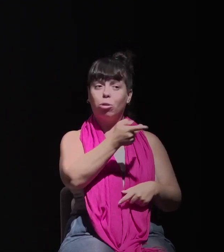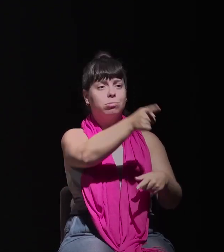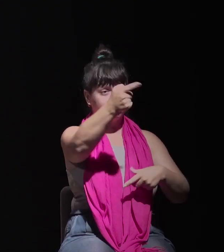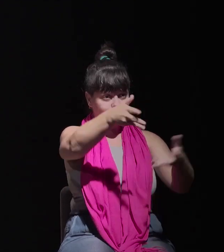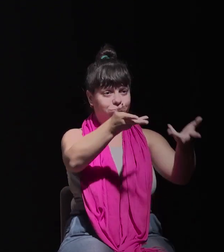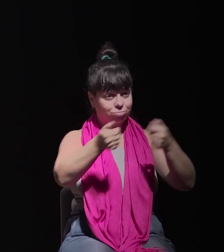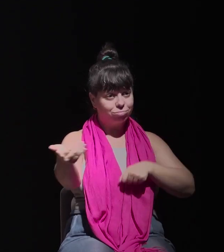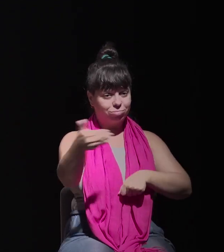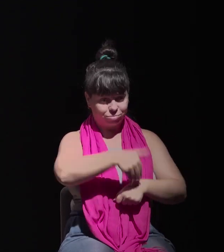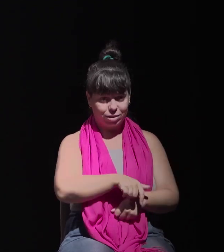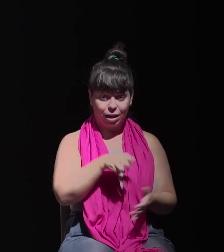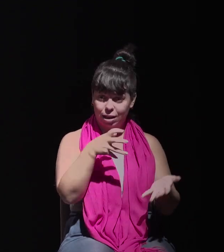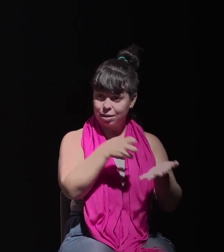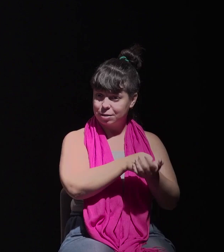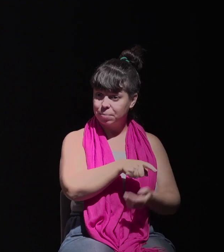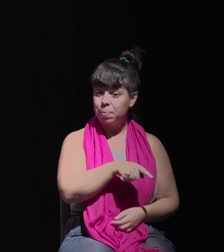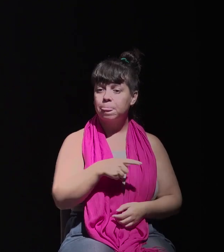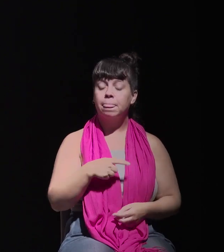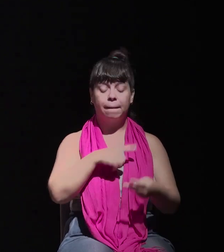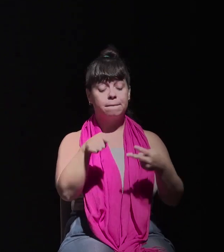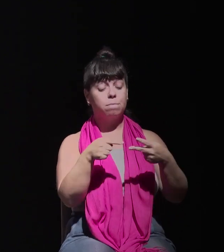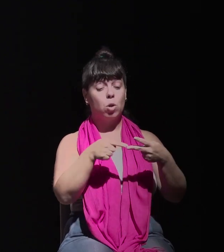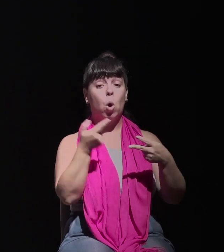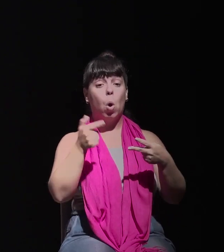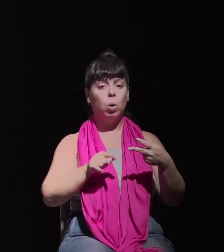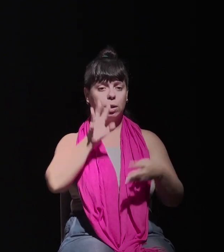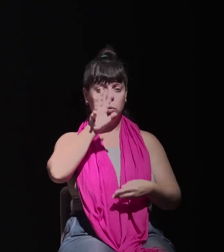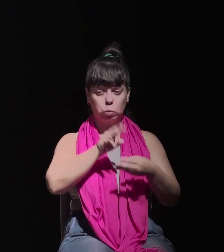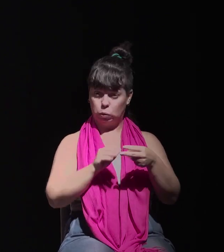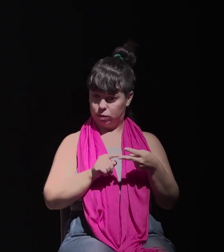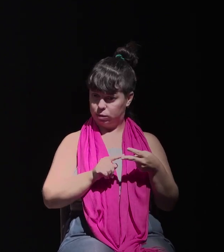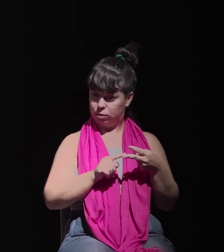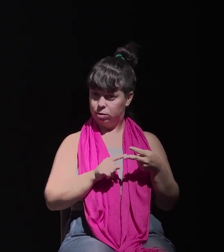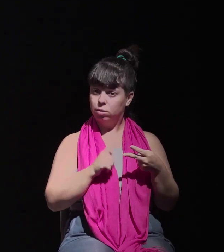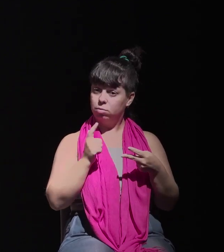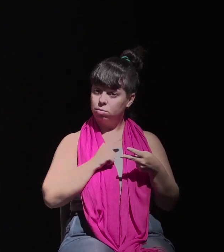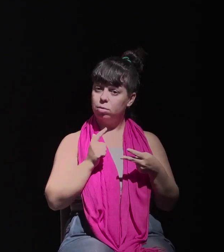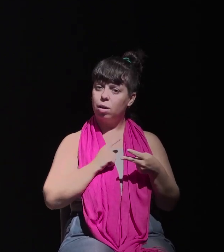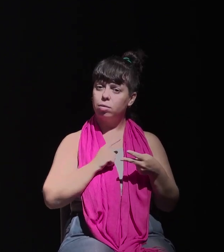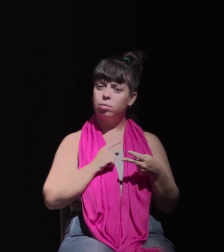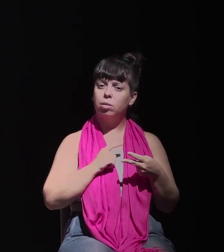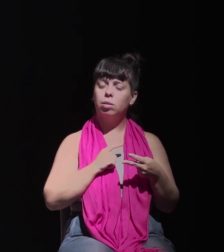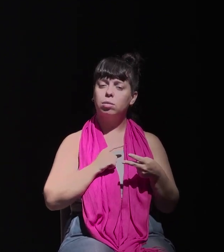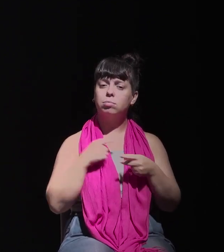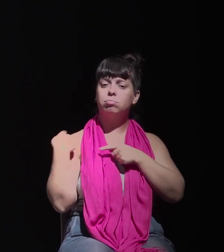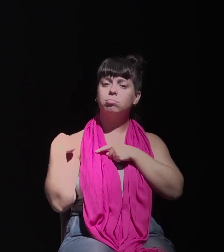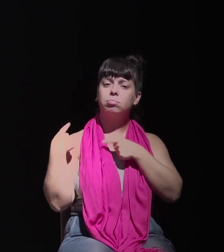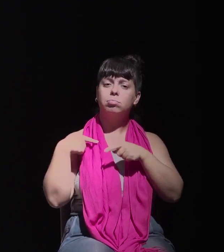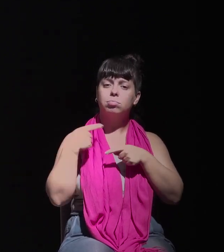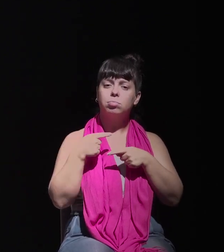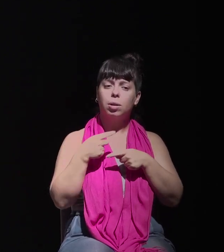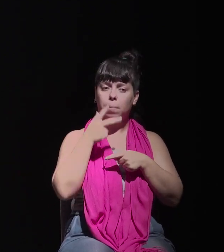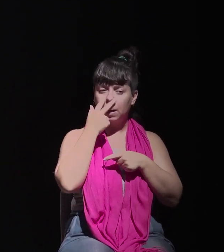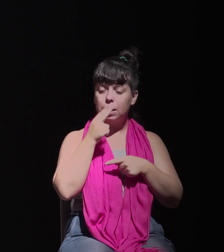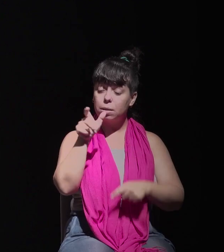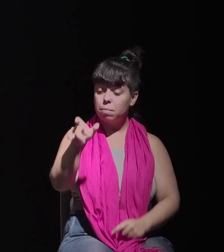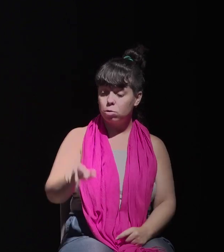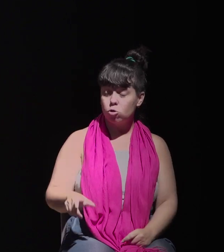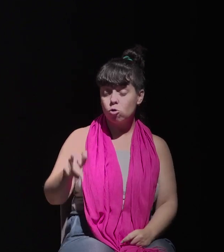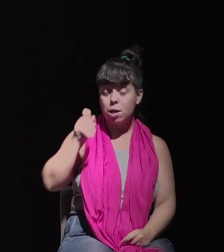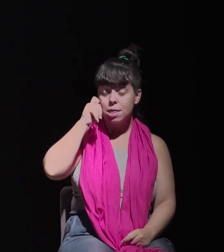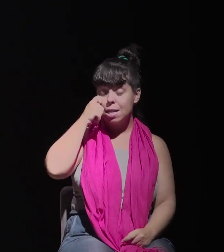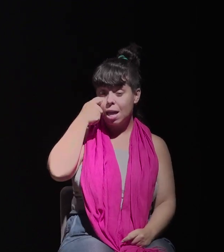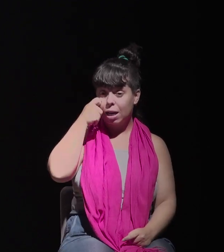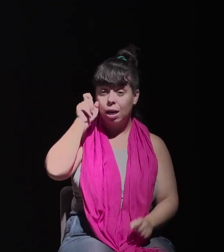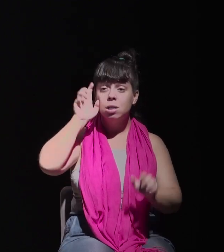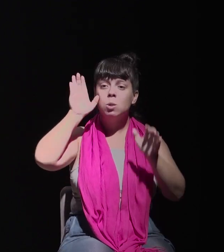foi que havia uma segunda leitura que fazia parte do processo de conformação dessa mentalidade do indivíduo negro, que